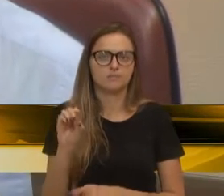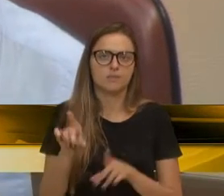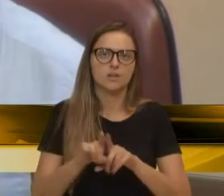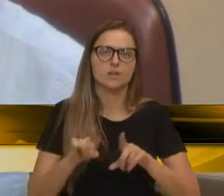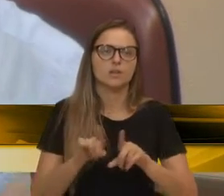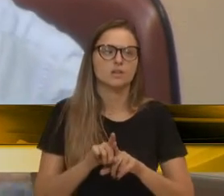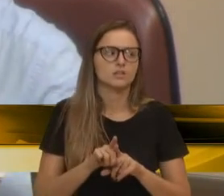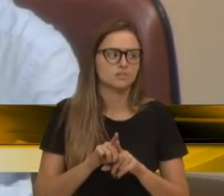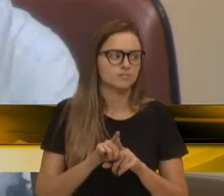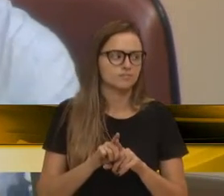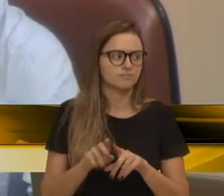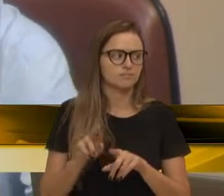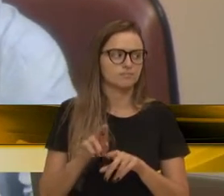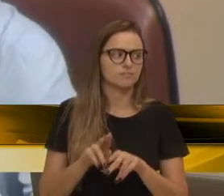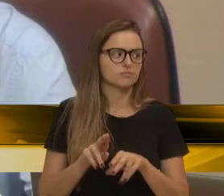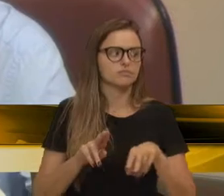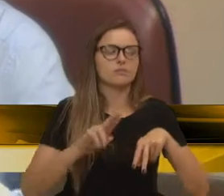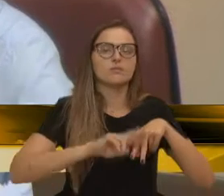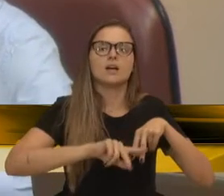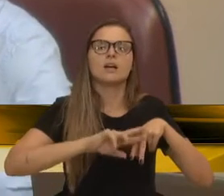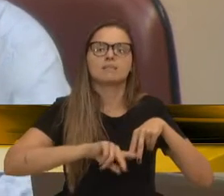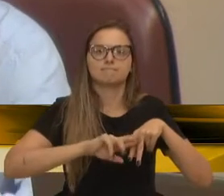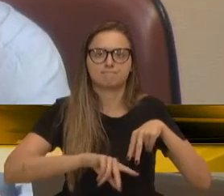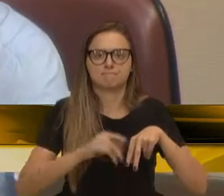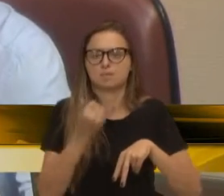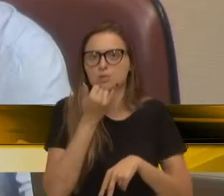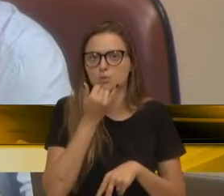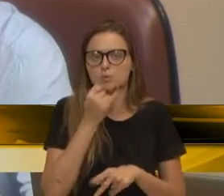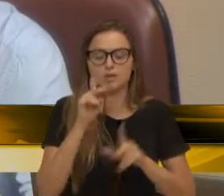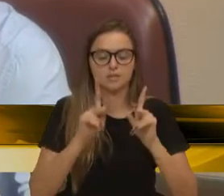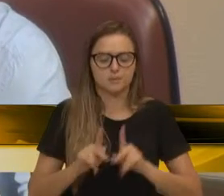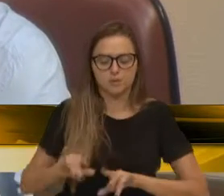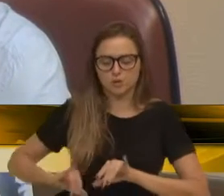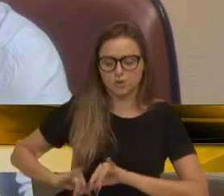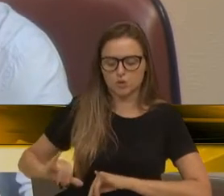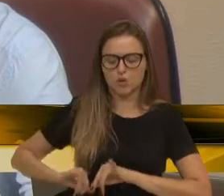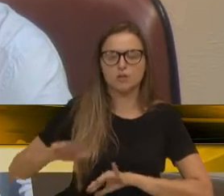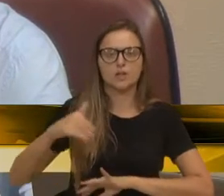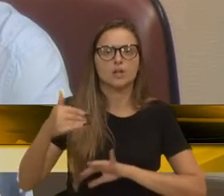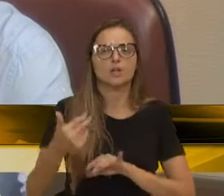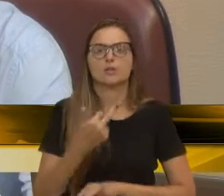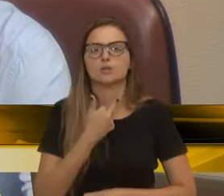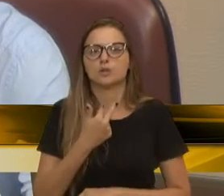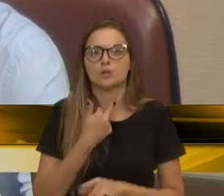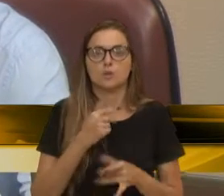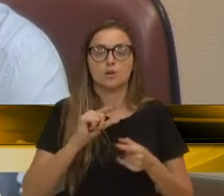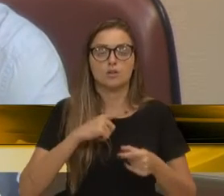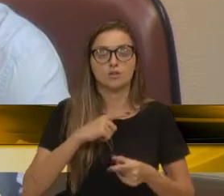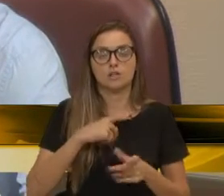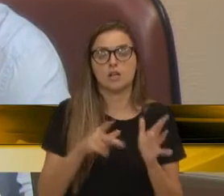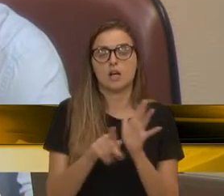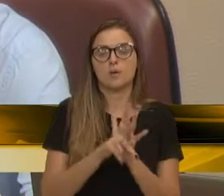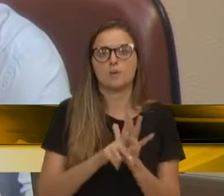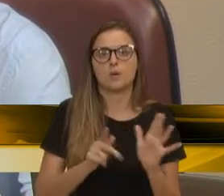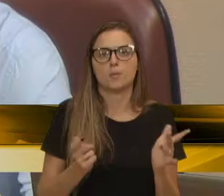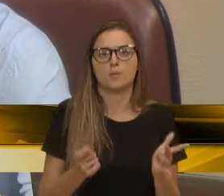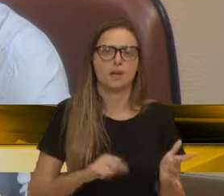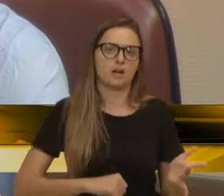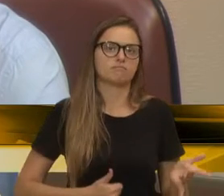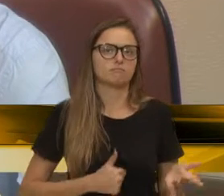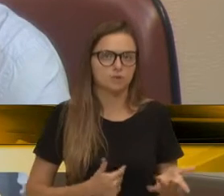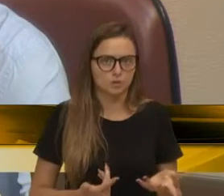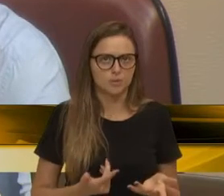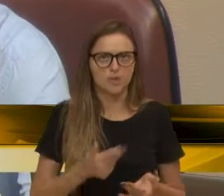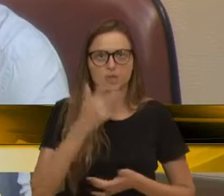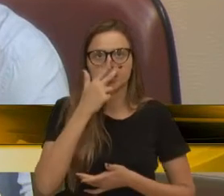pertencer a outro sexo biológico essas pessoas sofrem muito quando não podem agir dessa maneira e mesmo quando poderiam como